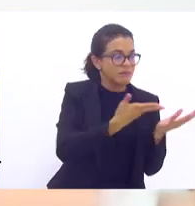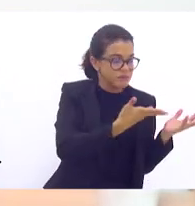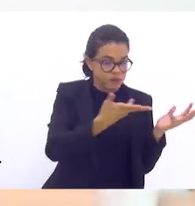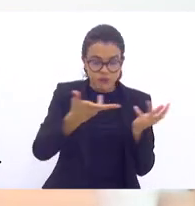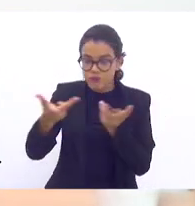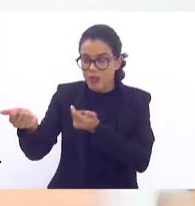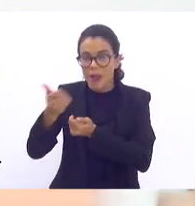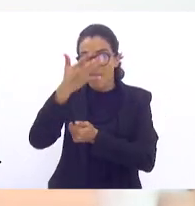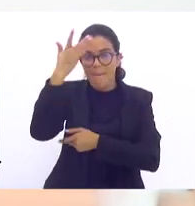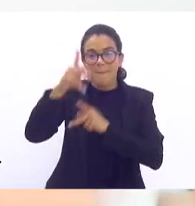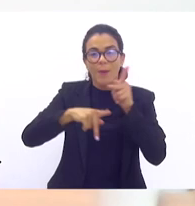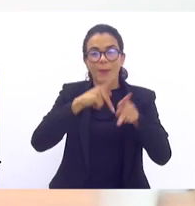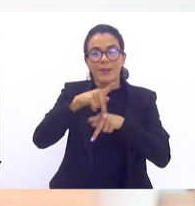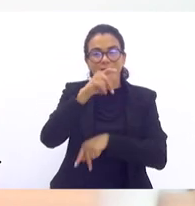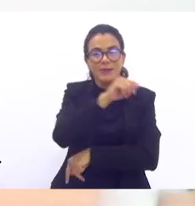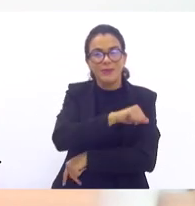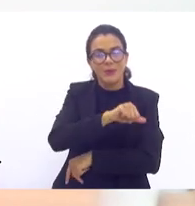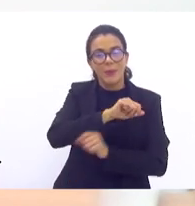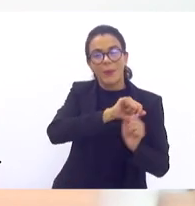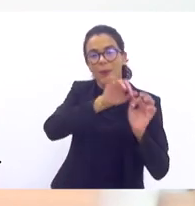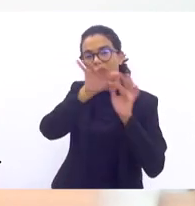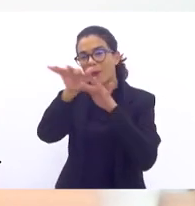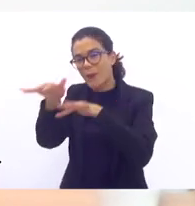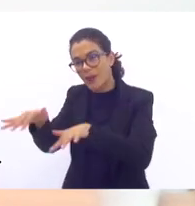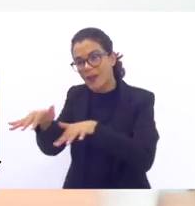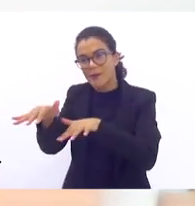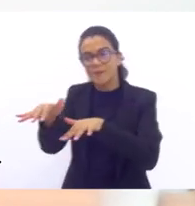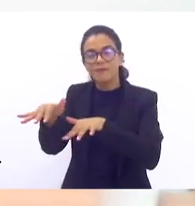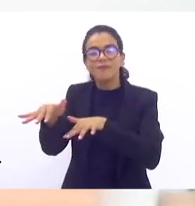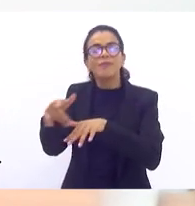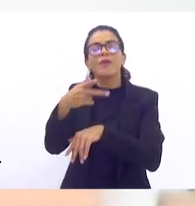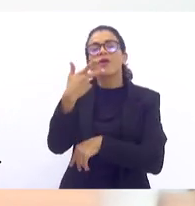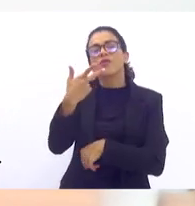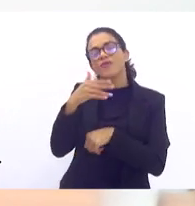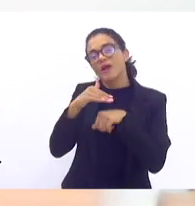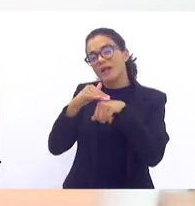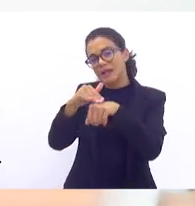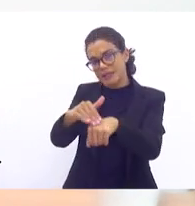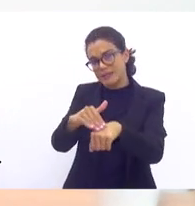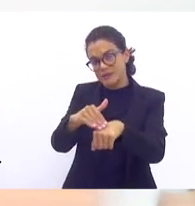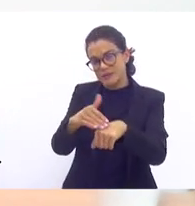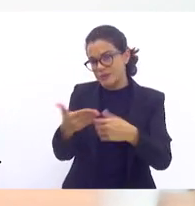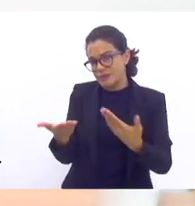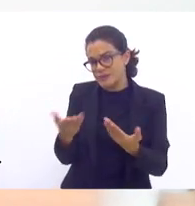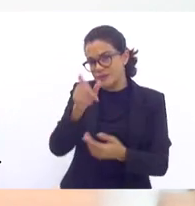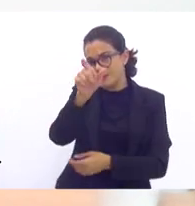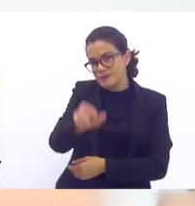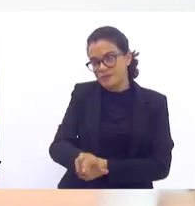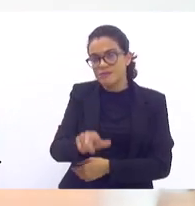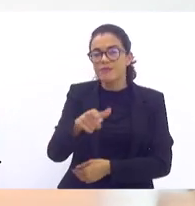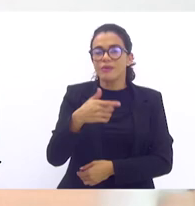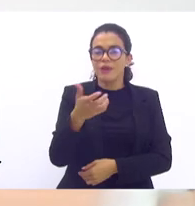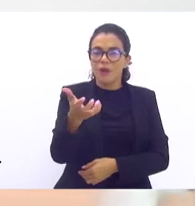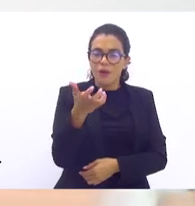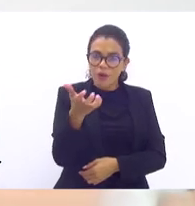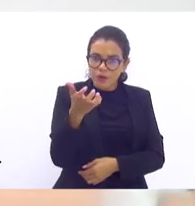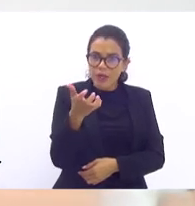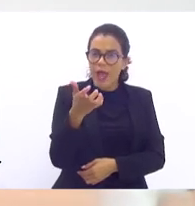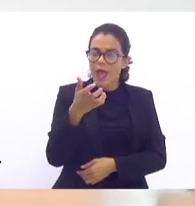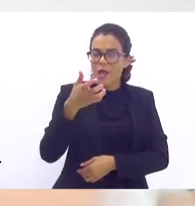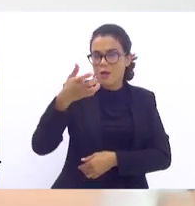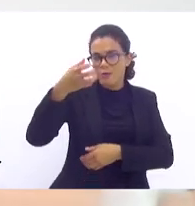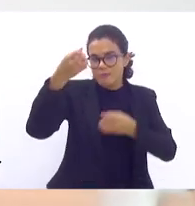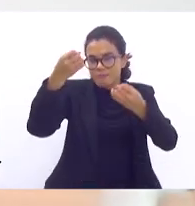levando para lá então por que que eu estou dizendo para o senhor como eu disse na fala anterior eu faço questão de fazer essa